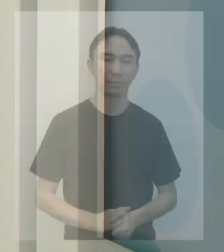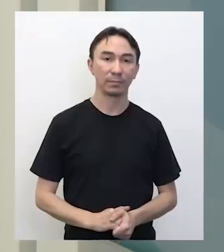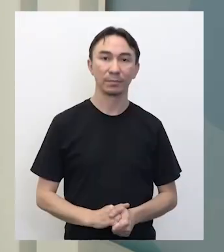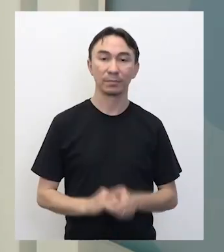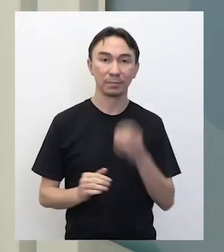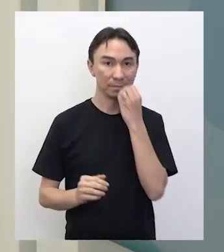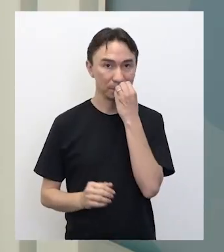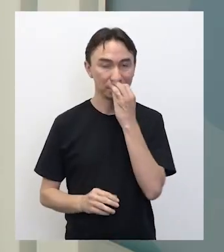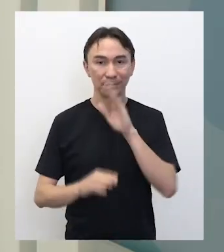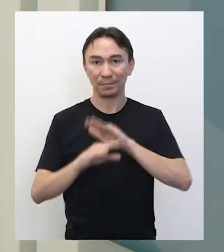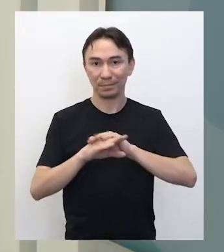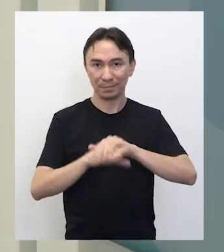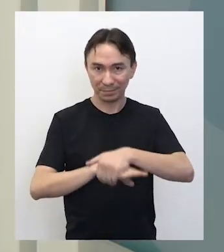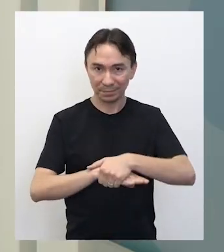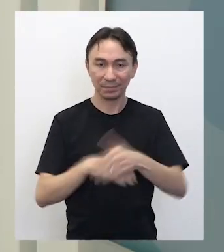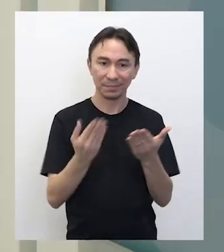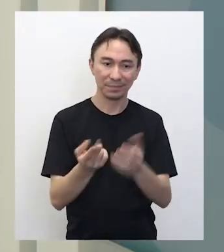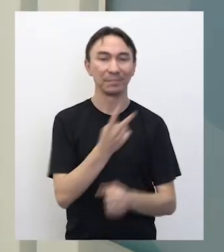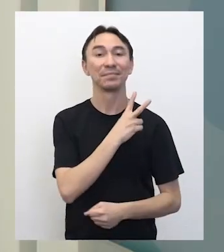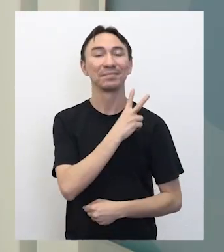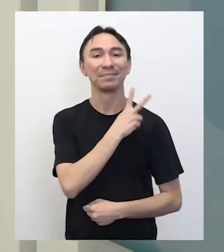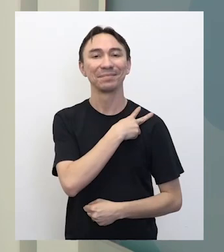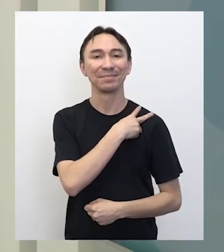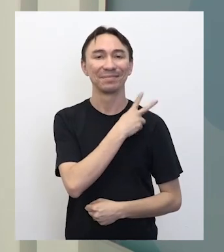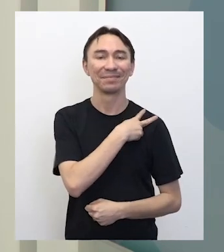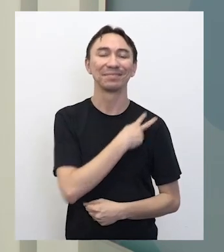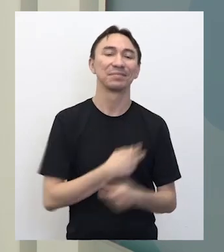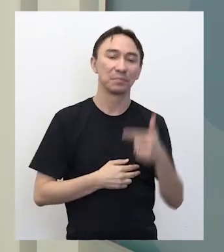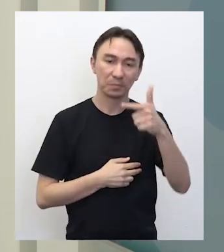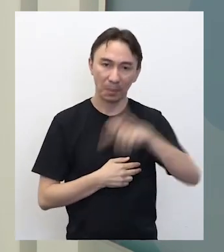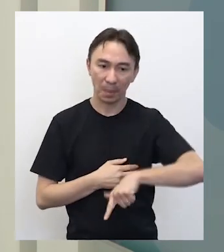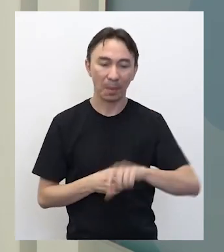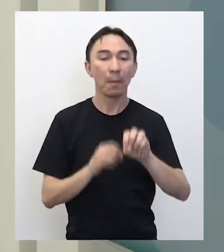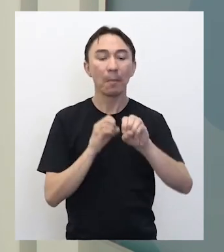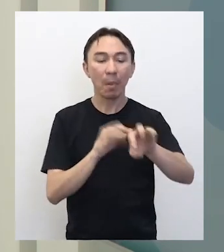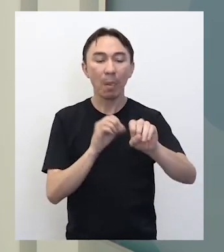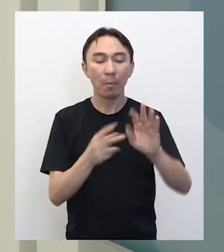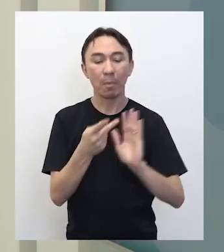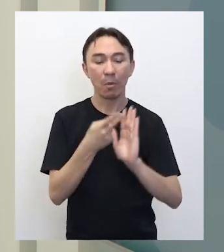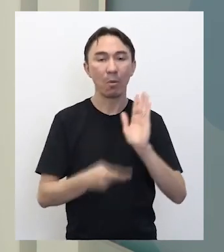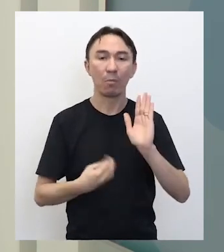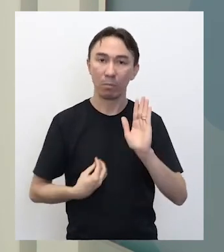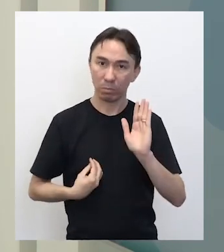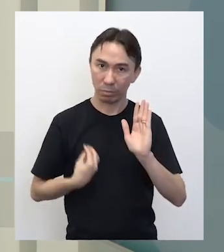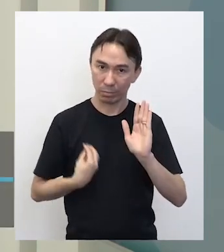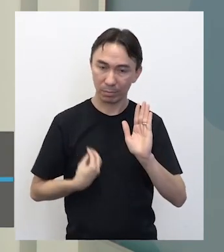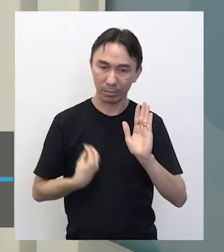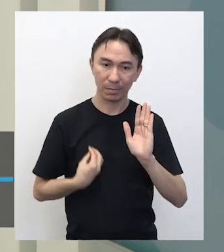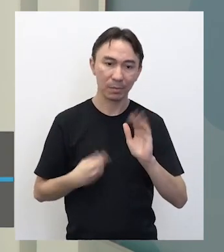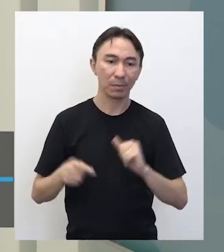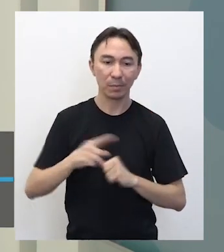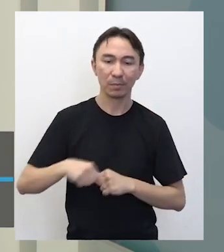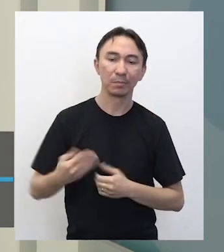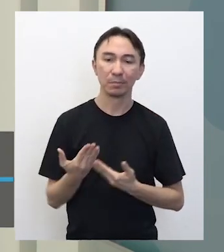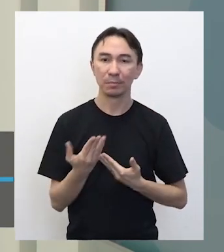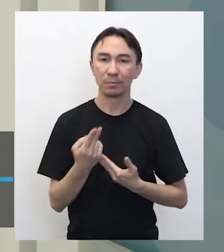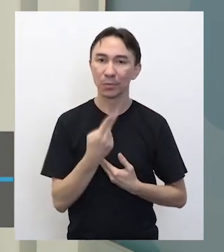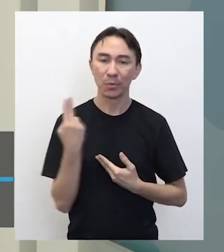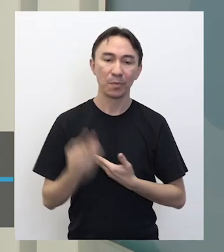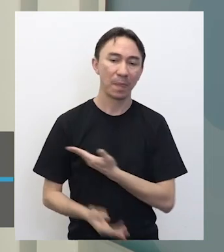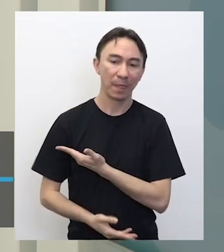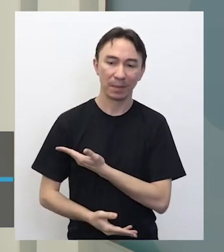Boa noite, segunda série do ensino médio. Bem-vindos a mais uma aula de projeto de vida. Sou a professora Luanda e aqui ao meu lado